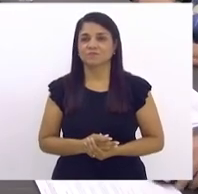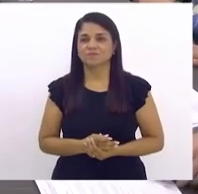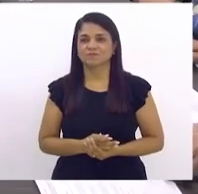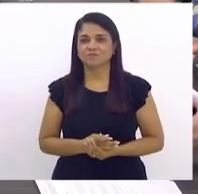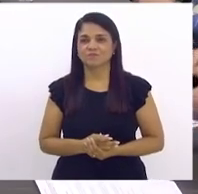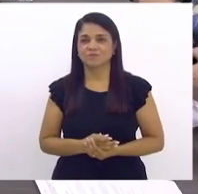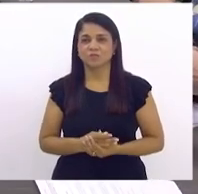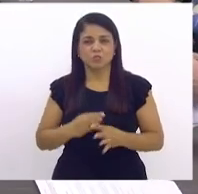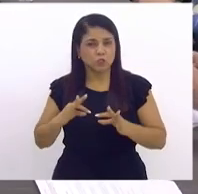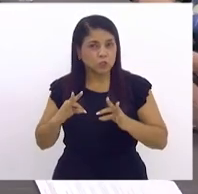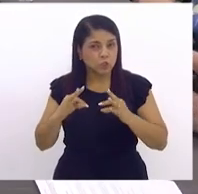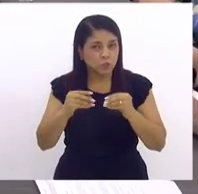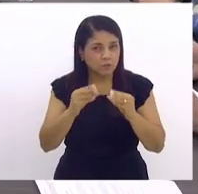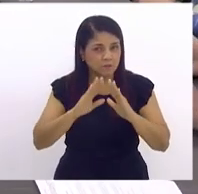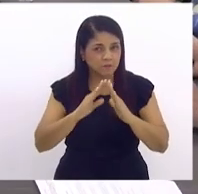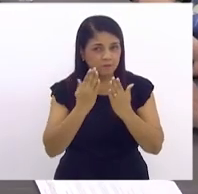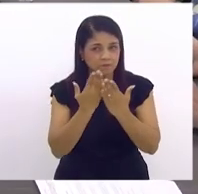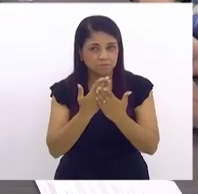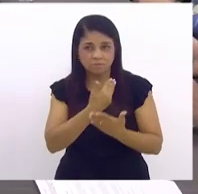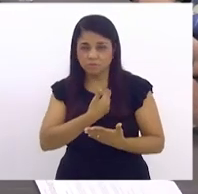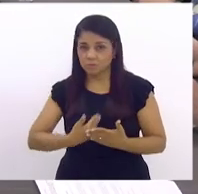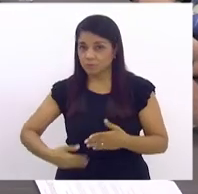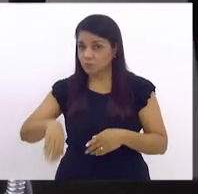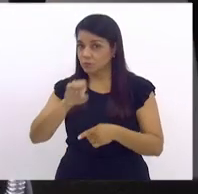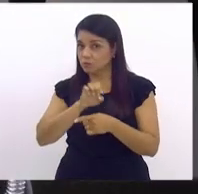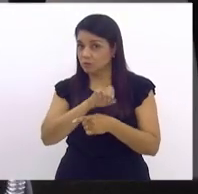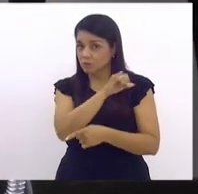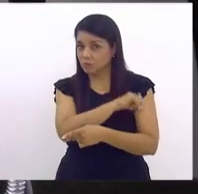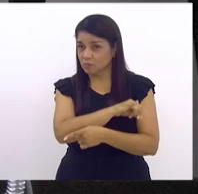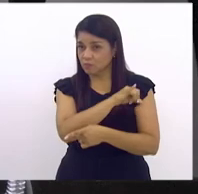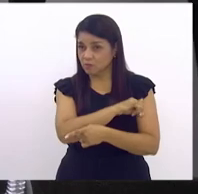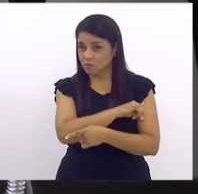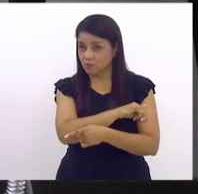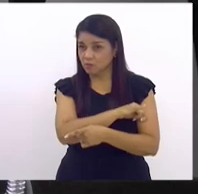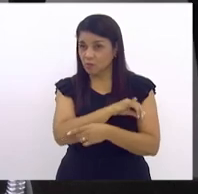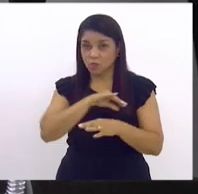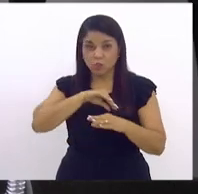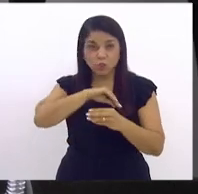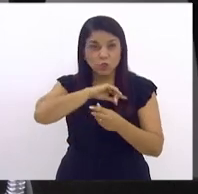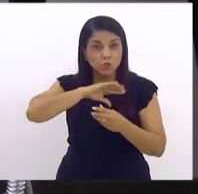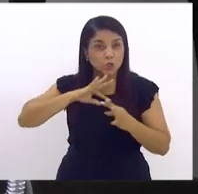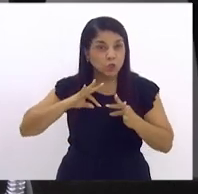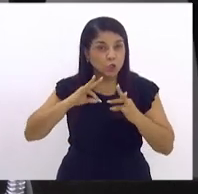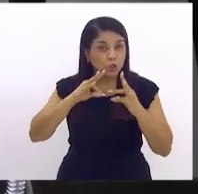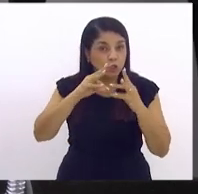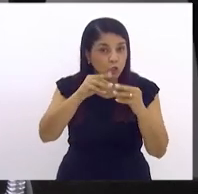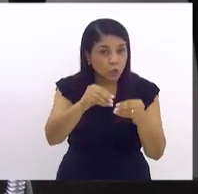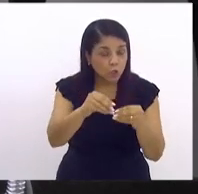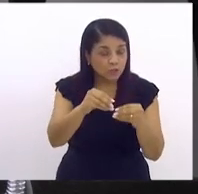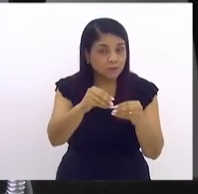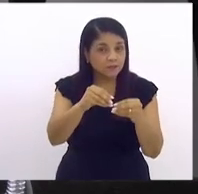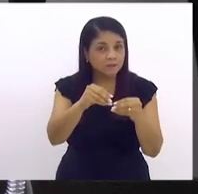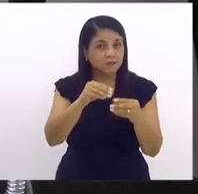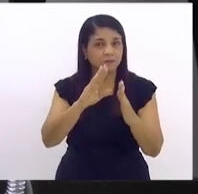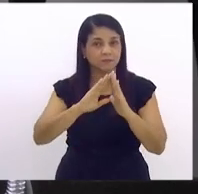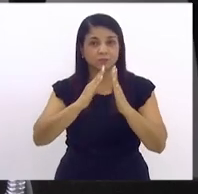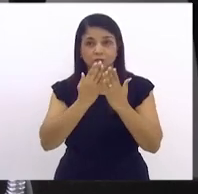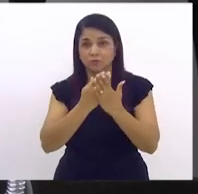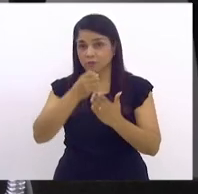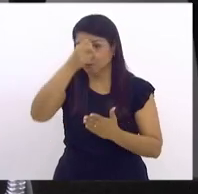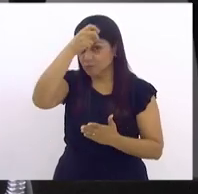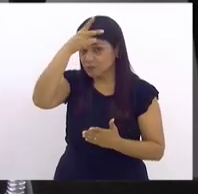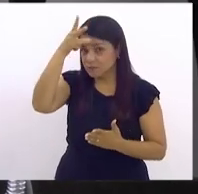Todas as escolas públicas no âmbito do Estado do Rio de Janeiro. Isso está envolvendo todas as escolas públicas estaduais e municipais.